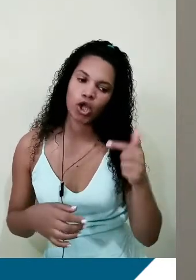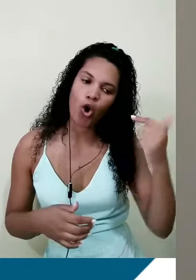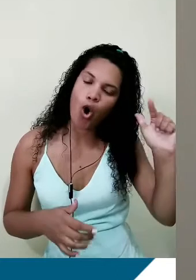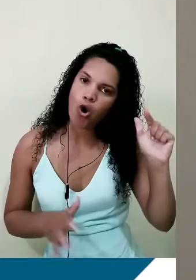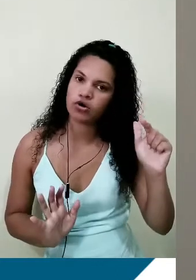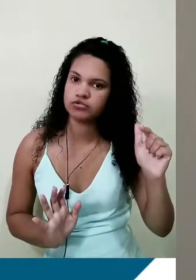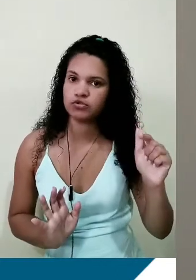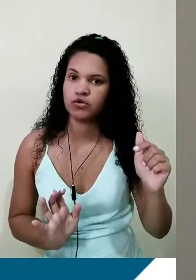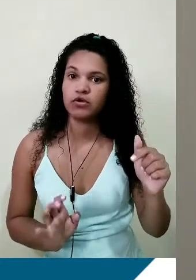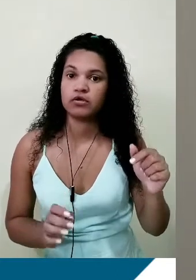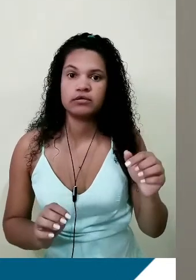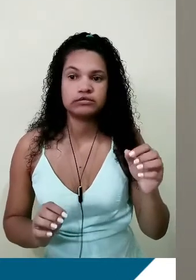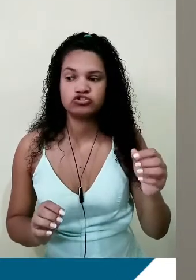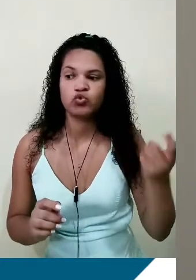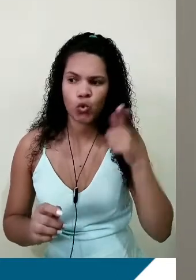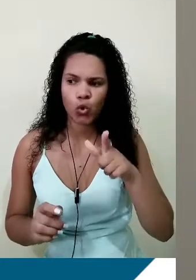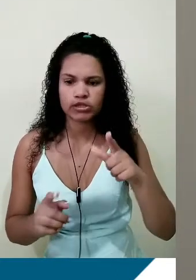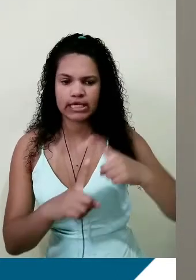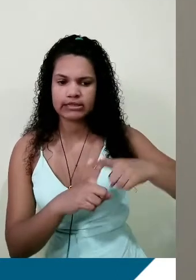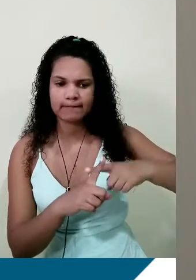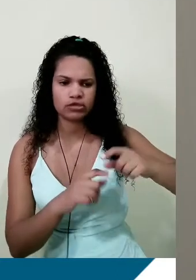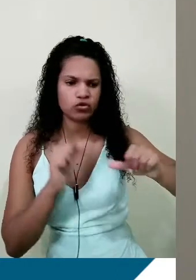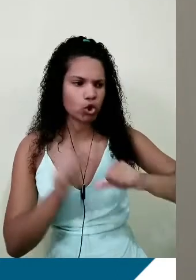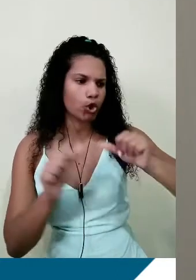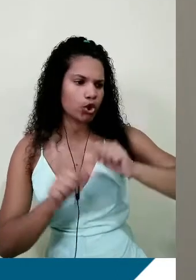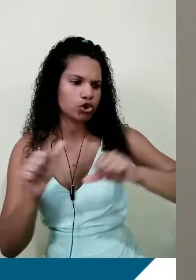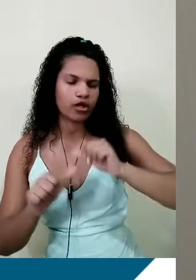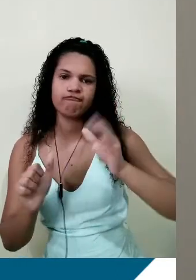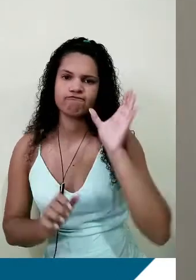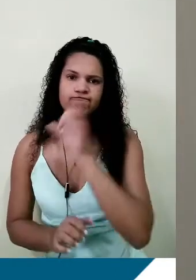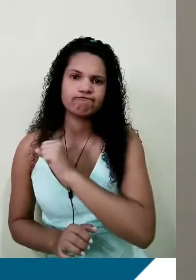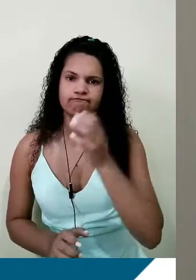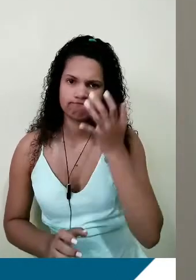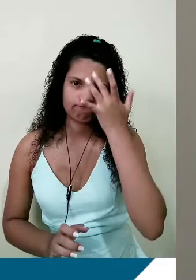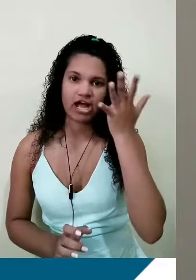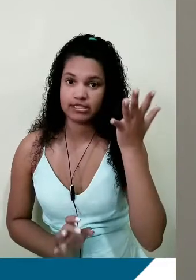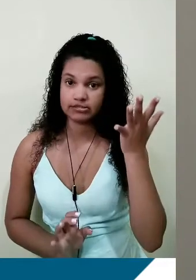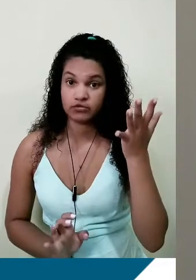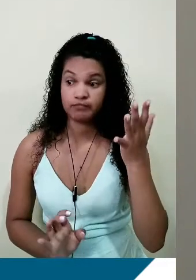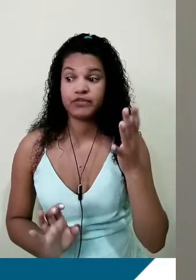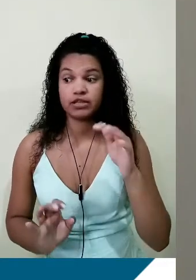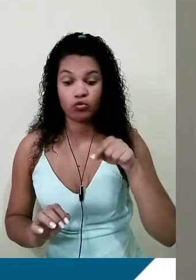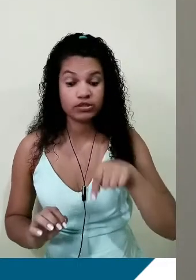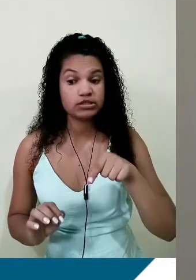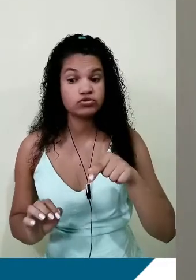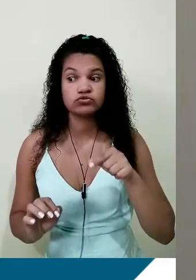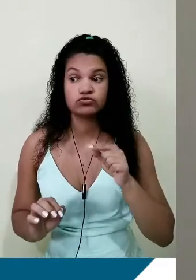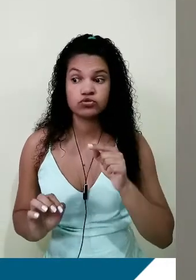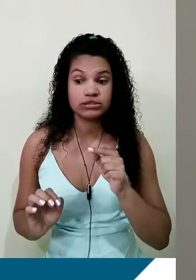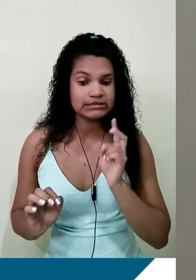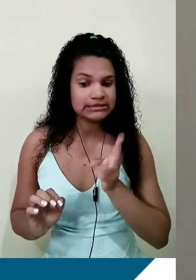temperatura. Isso remete ao calor específico sensível. Associem sempre que sensível